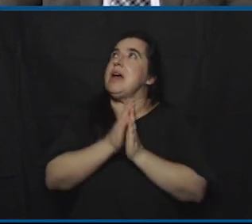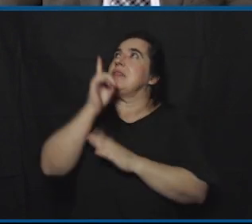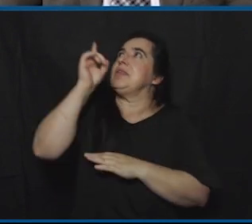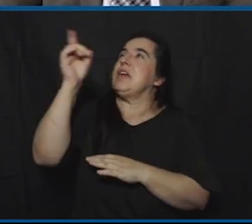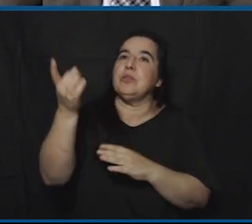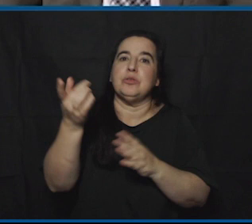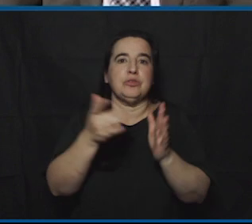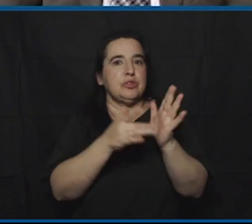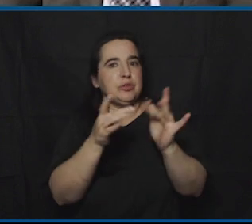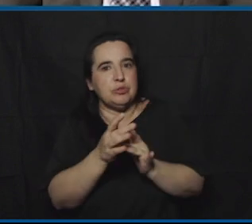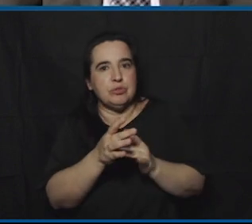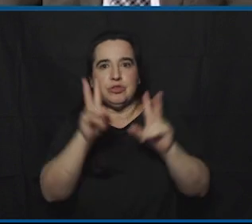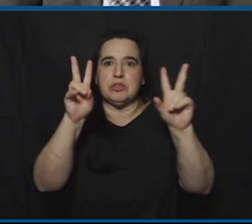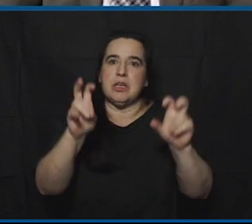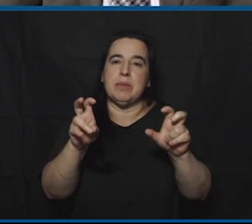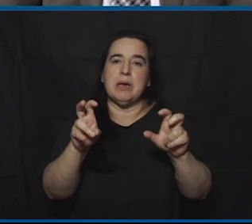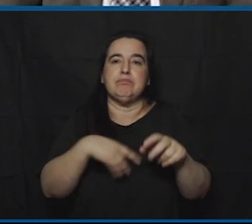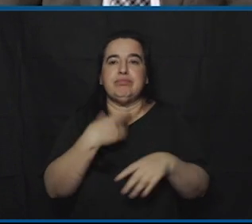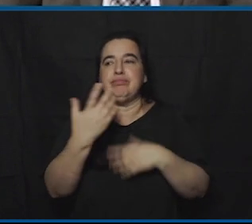Deus, o nosso Messias, nós